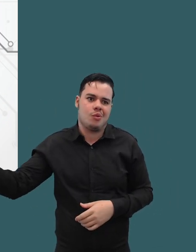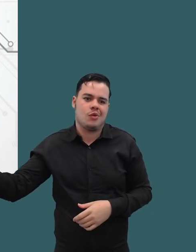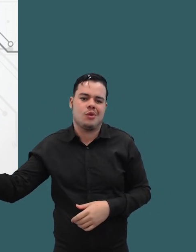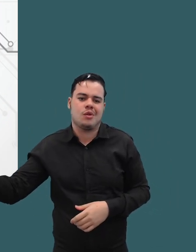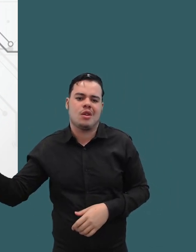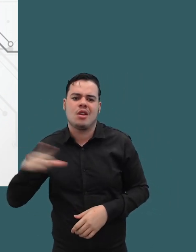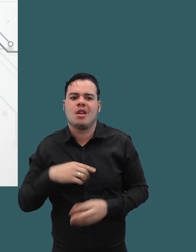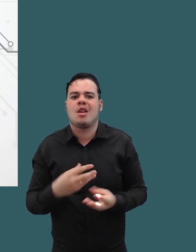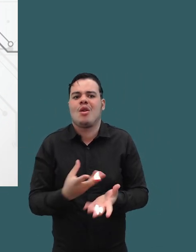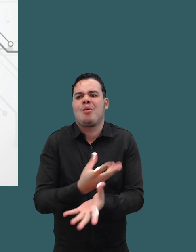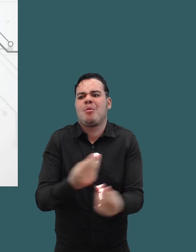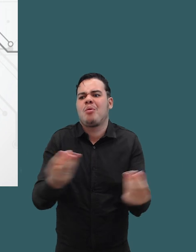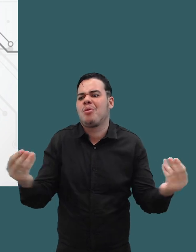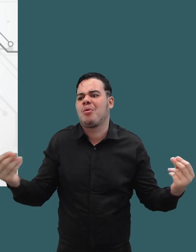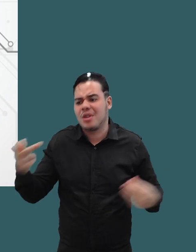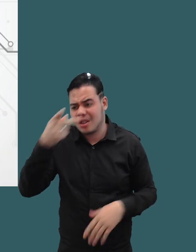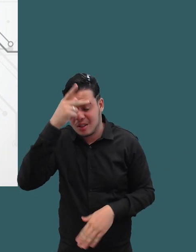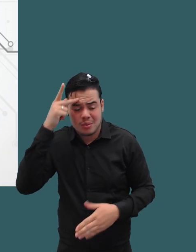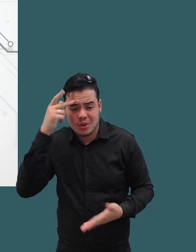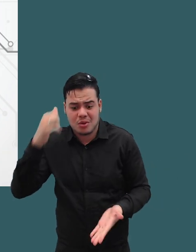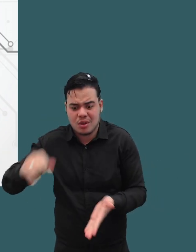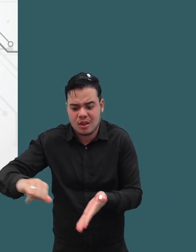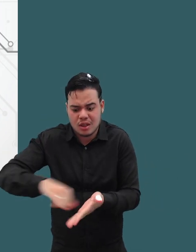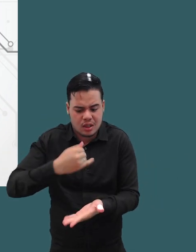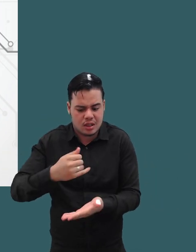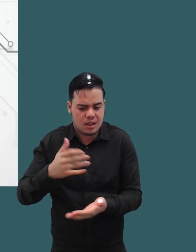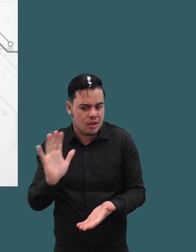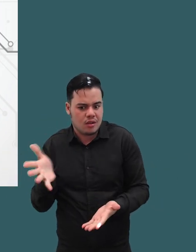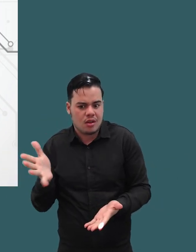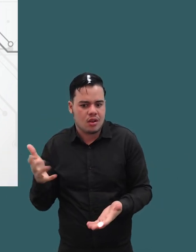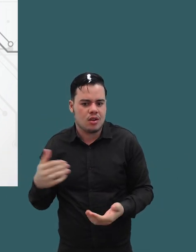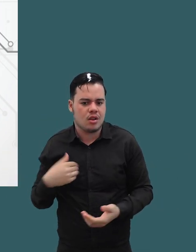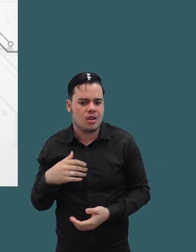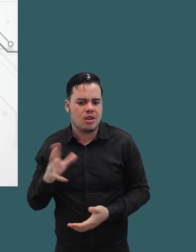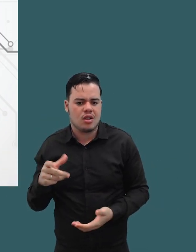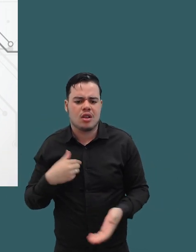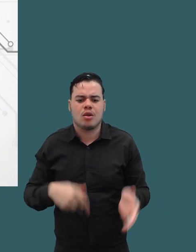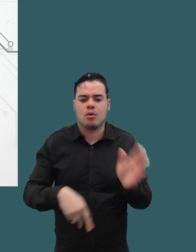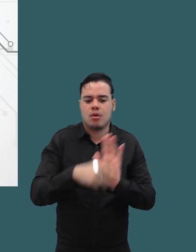inscritos. Nem acabou ainda a inscrição e a gente vai ter um problema danado